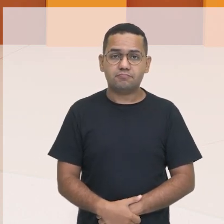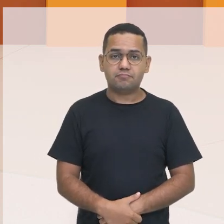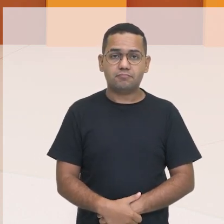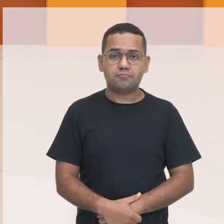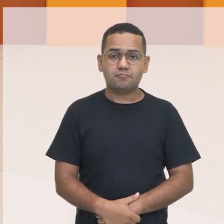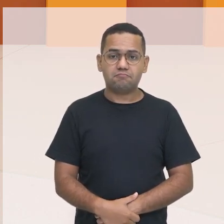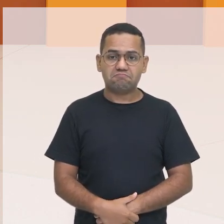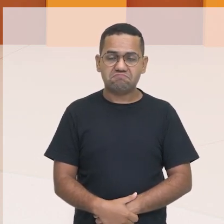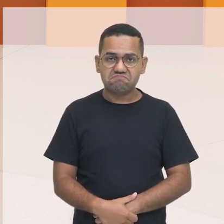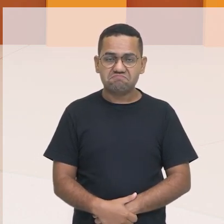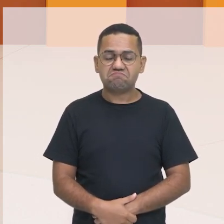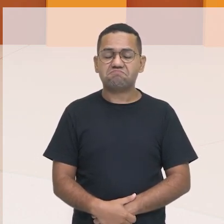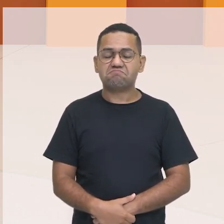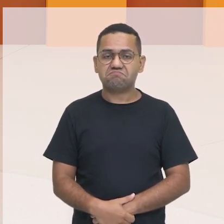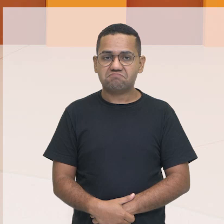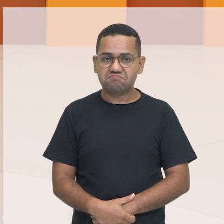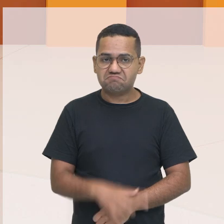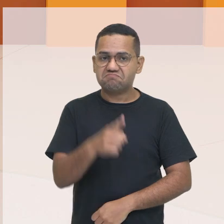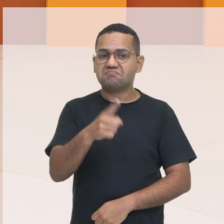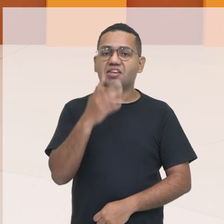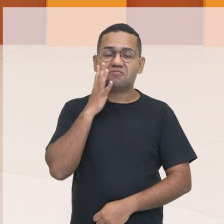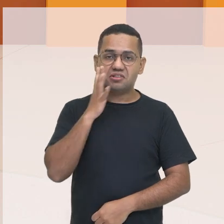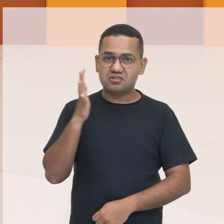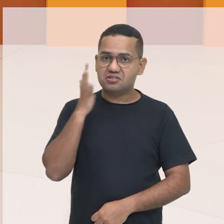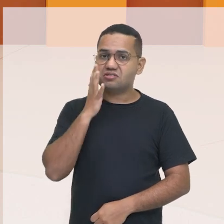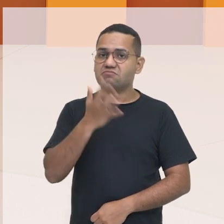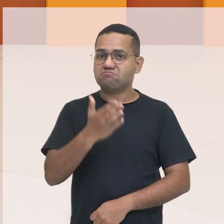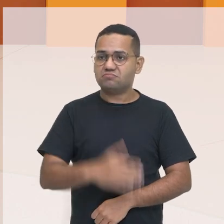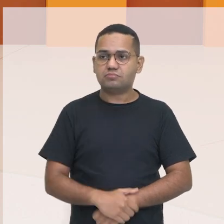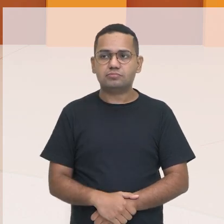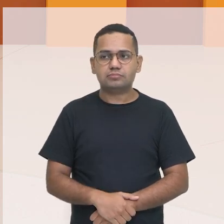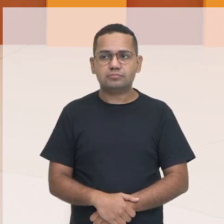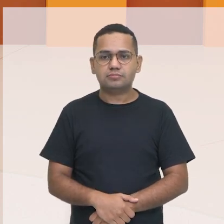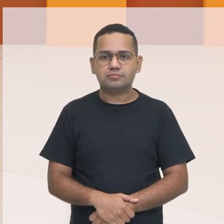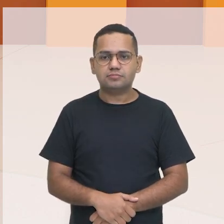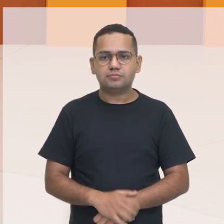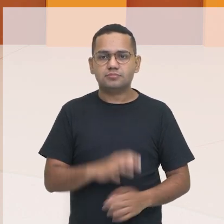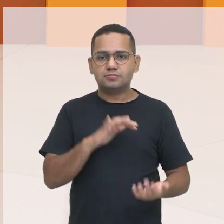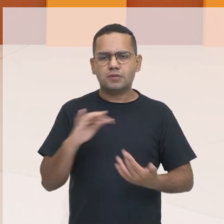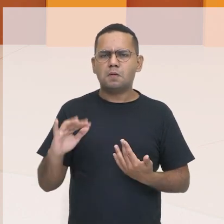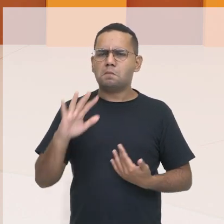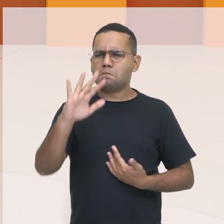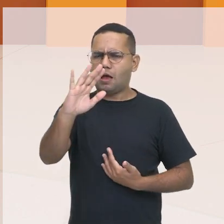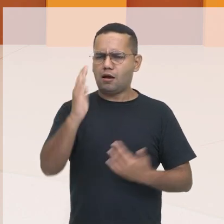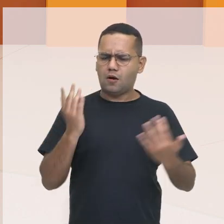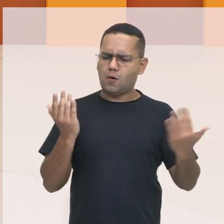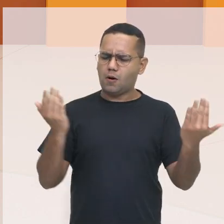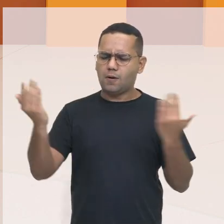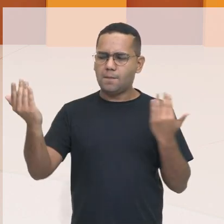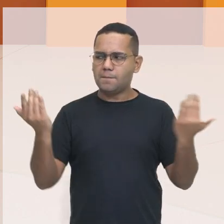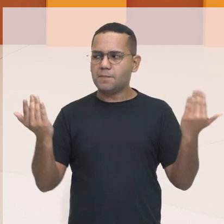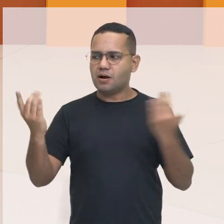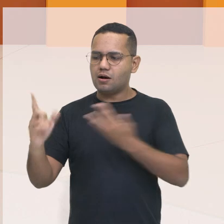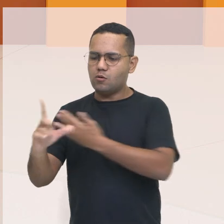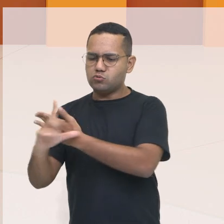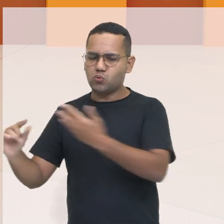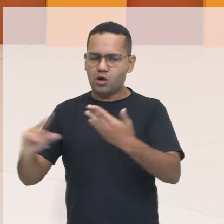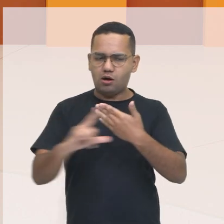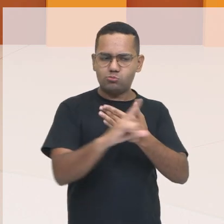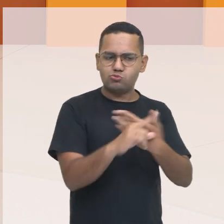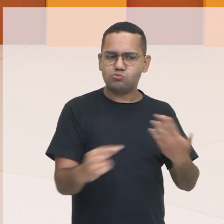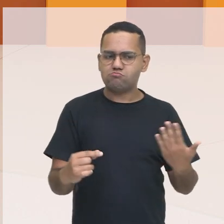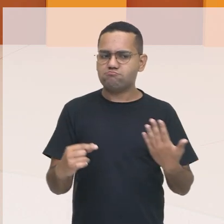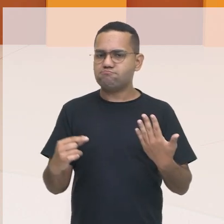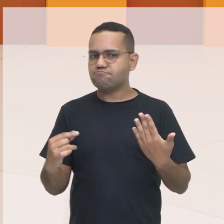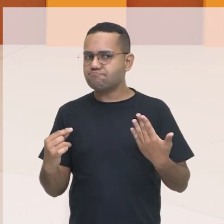Entenderam isso daí? Pesado, né? Puxada essa ideia aí. Tanto Norberto Bobbio quanto Michel de